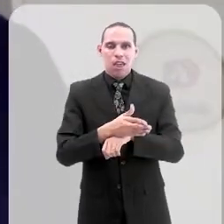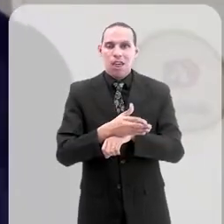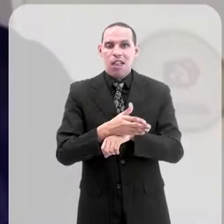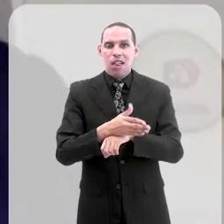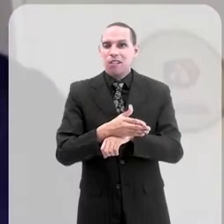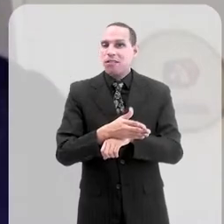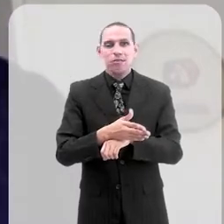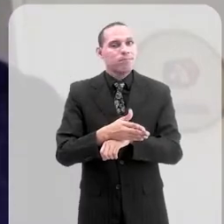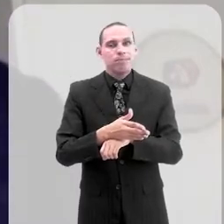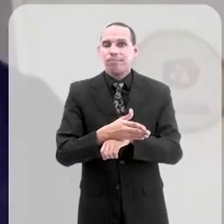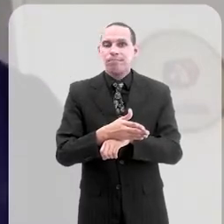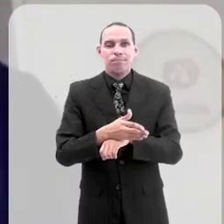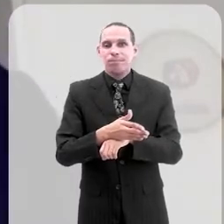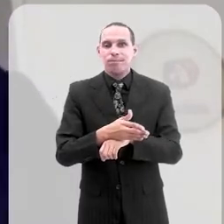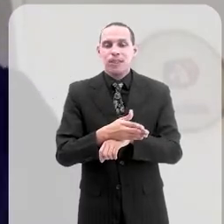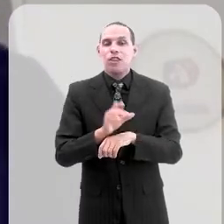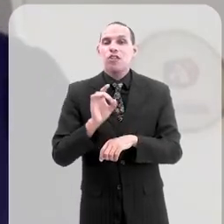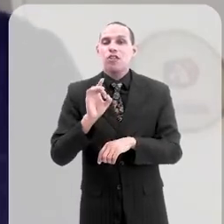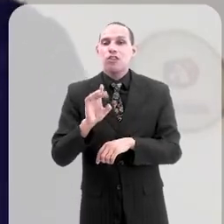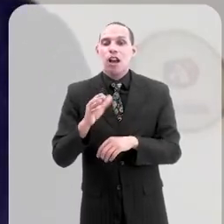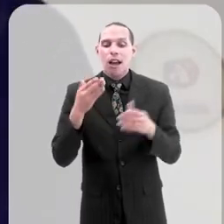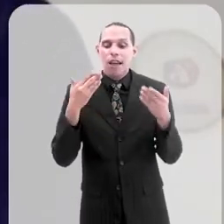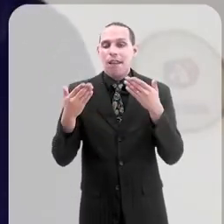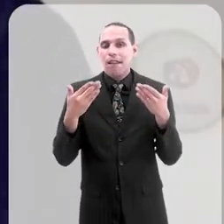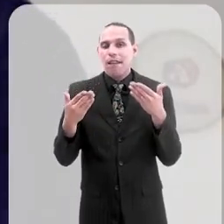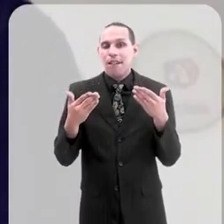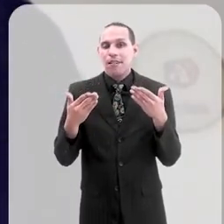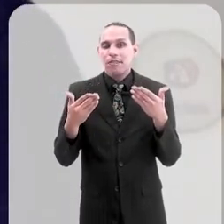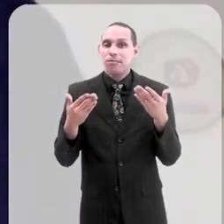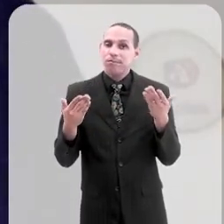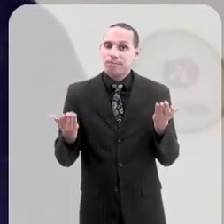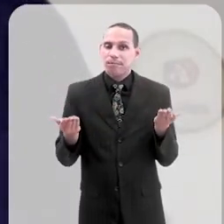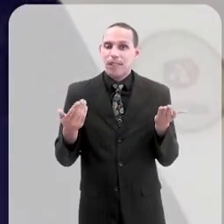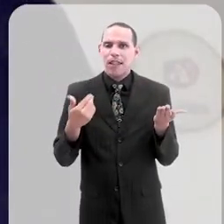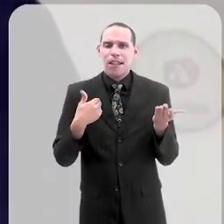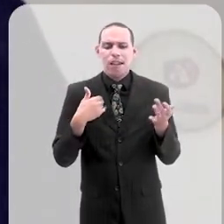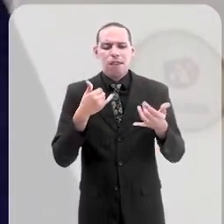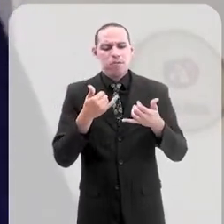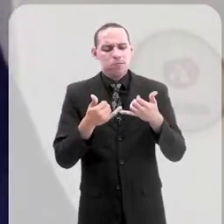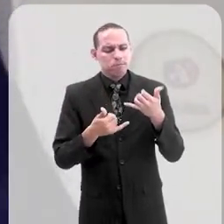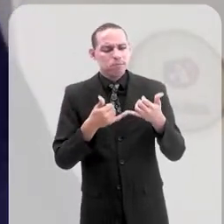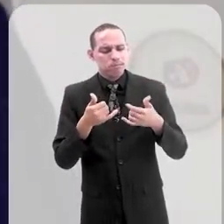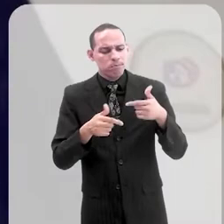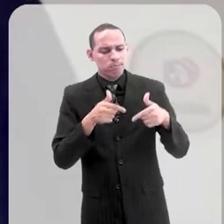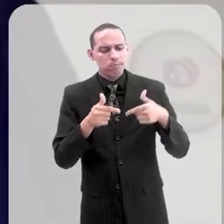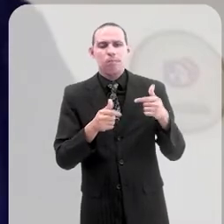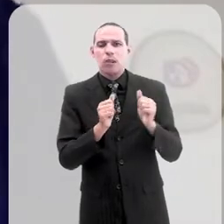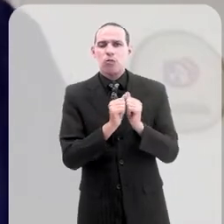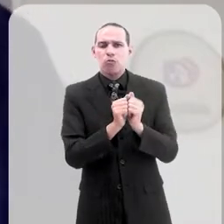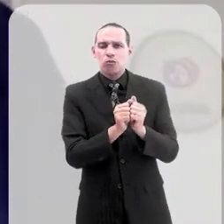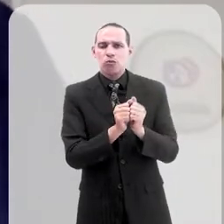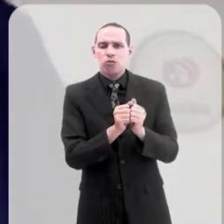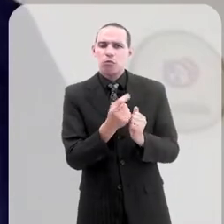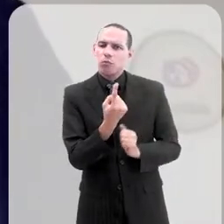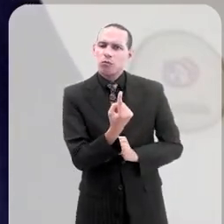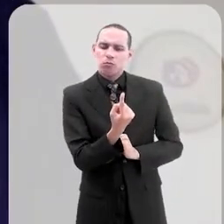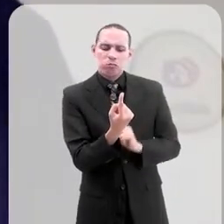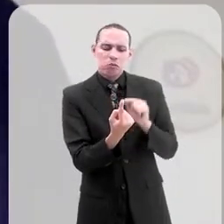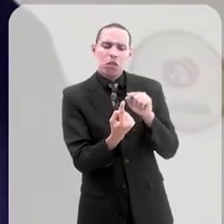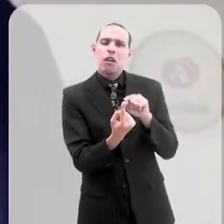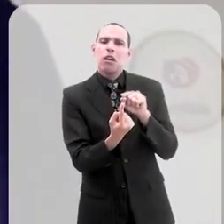para estudar, eles só recebiam atendimento. Aí eu estava lá trabalhando com um deles e, de repente, né, aconteceu,